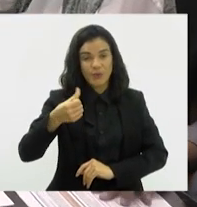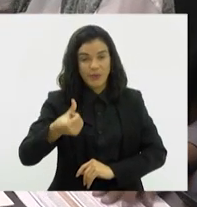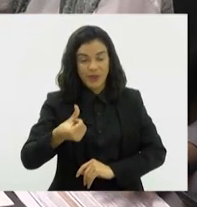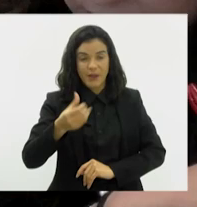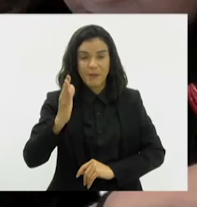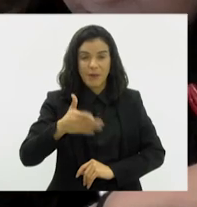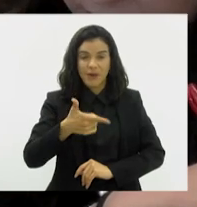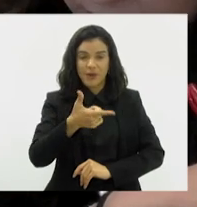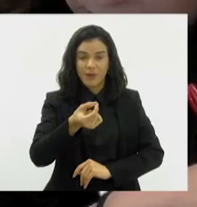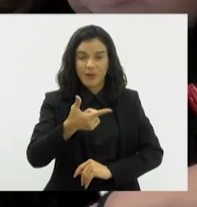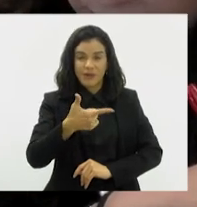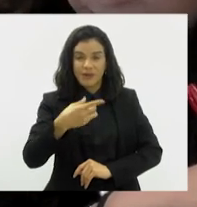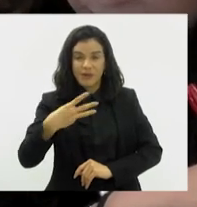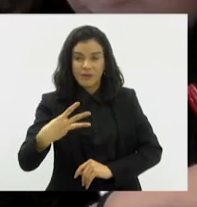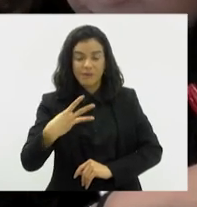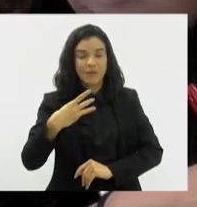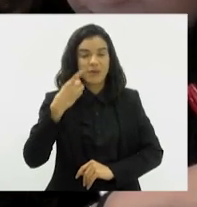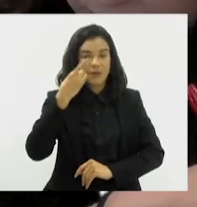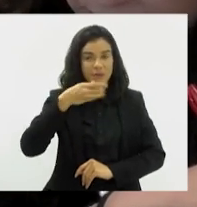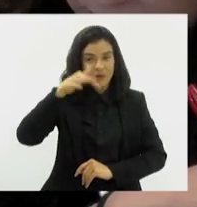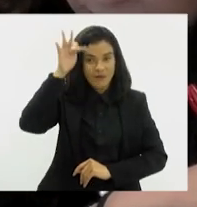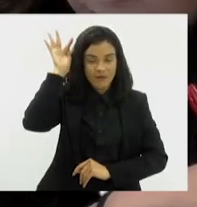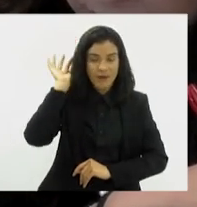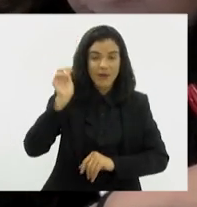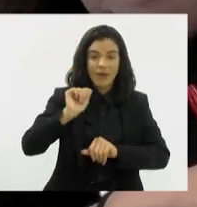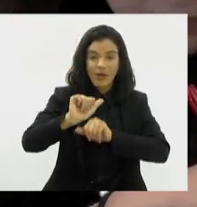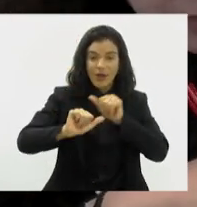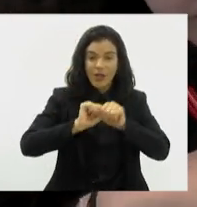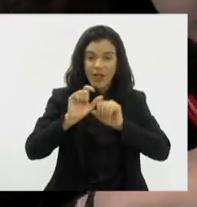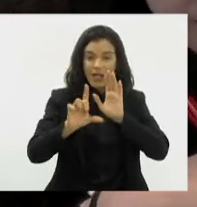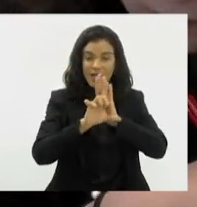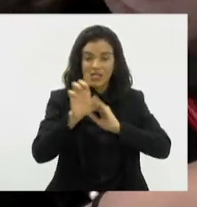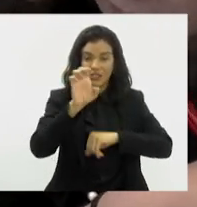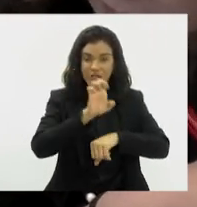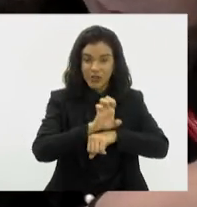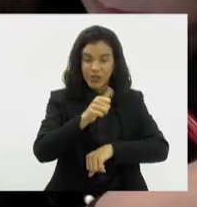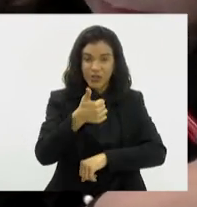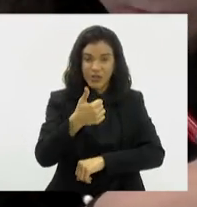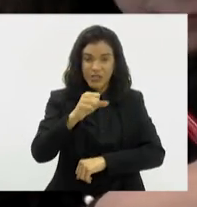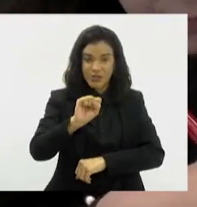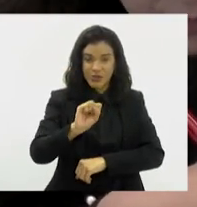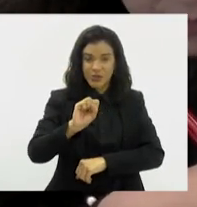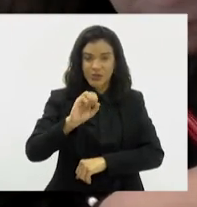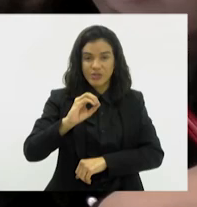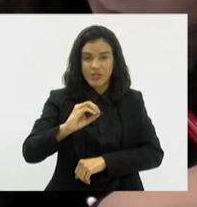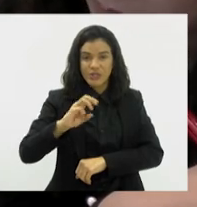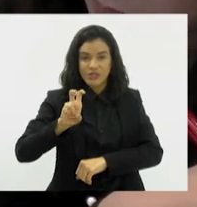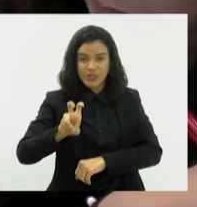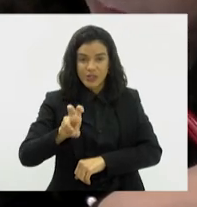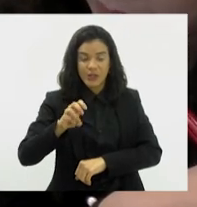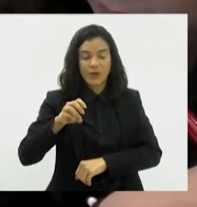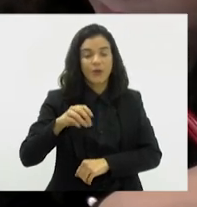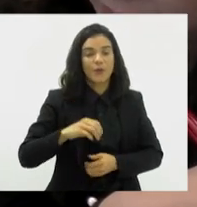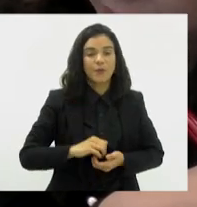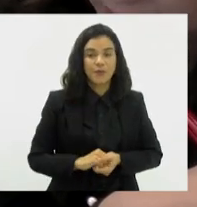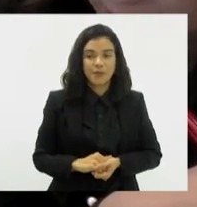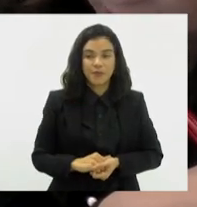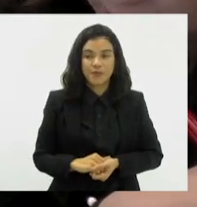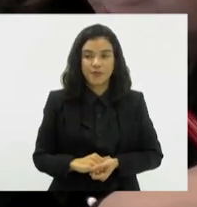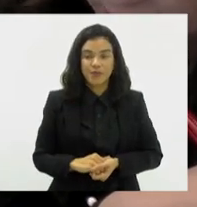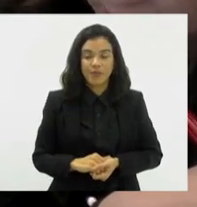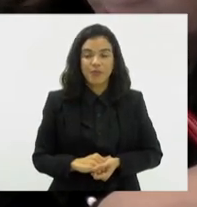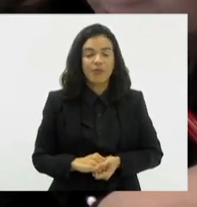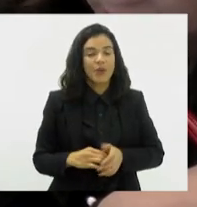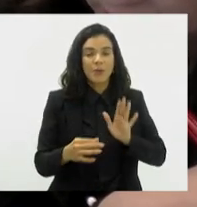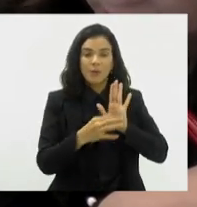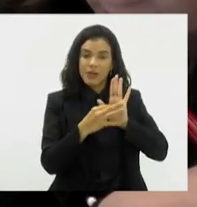1886/2023, de autoria do deputado Fred Pacheco, que altera a lei estadual número 1805, de 27 de março de 1991.